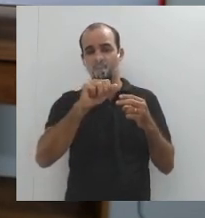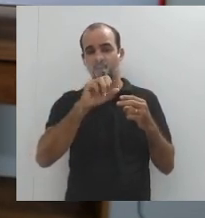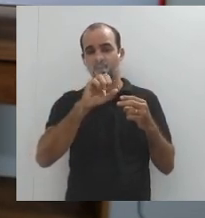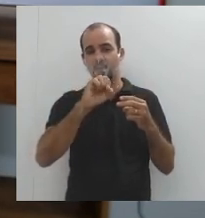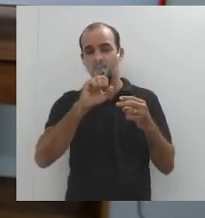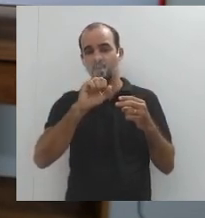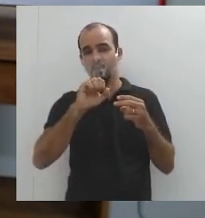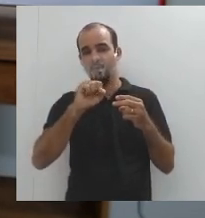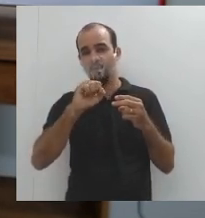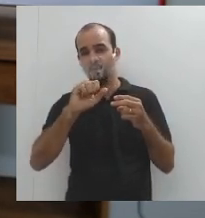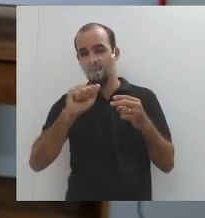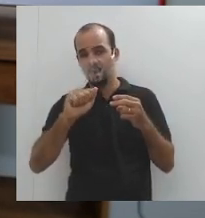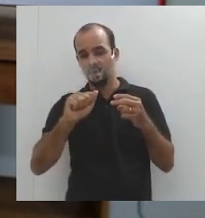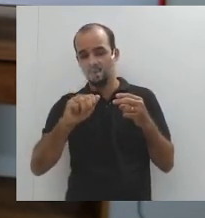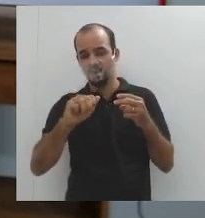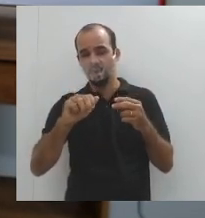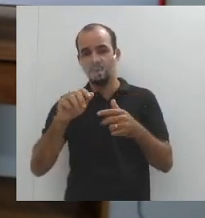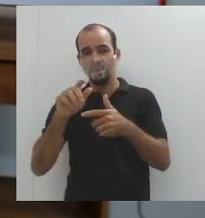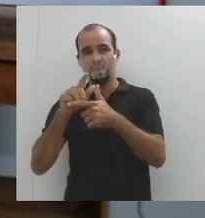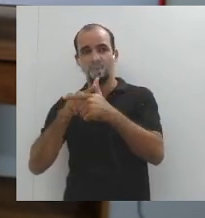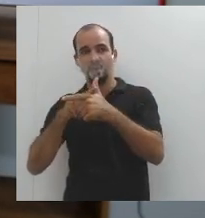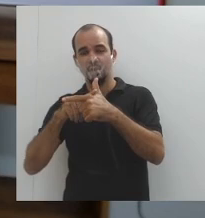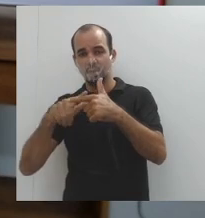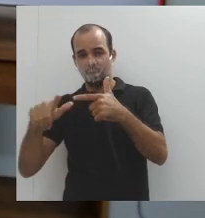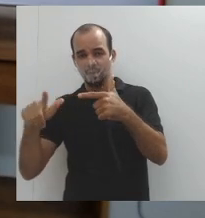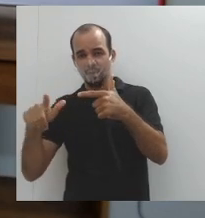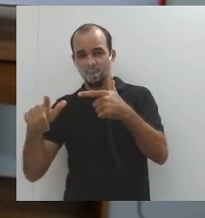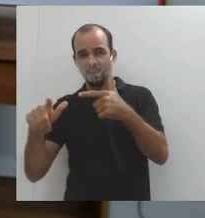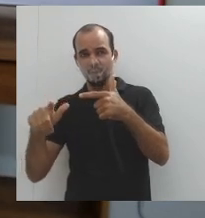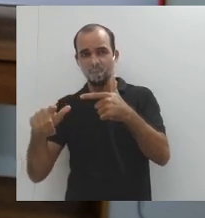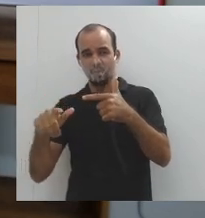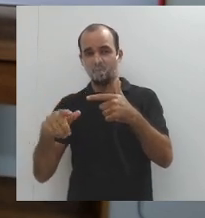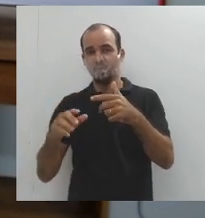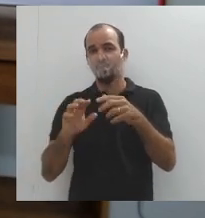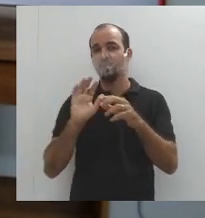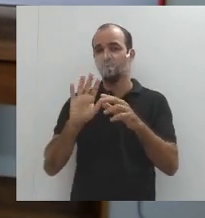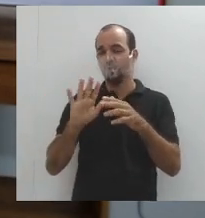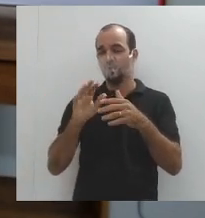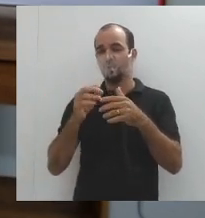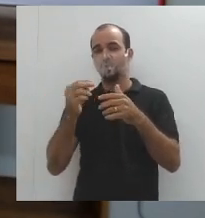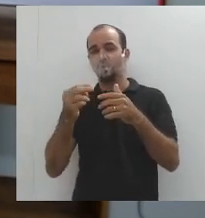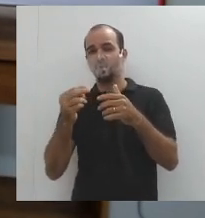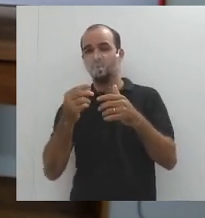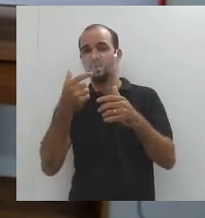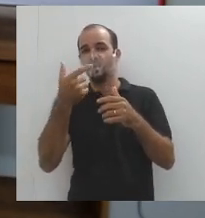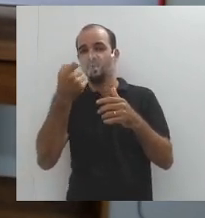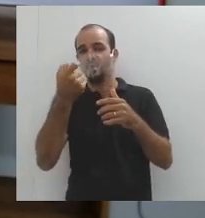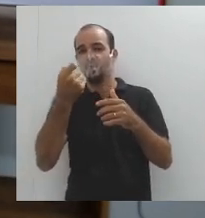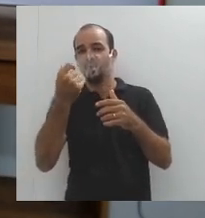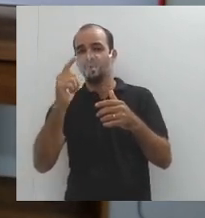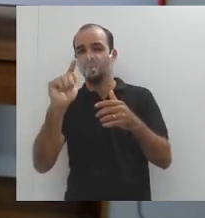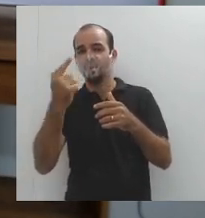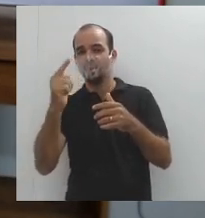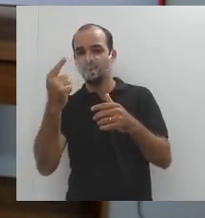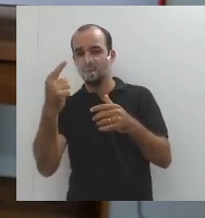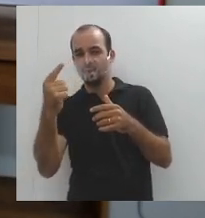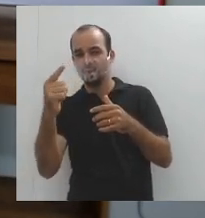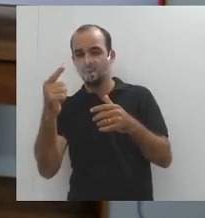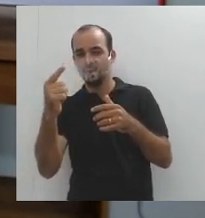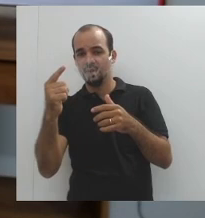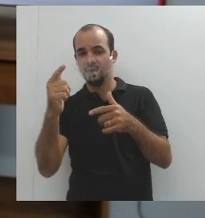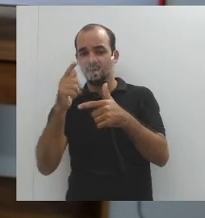massa molar. Se eu tenho 20 gramas dividido por